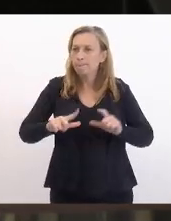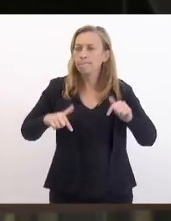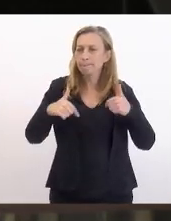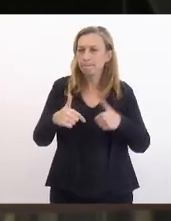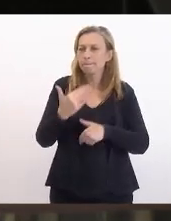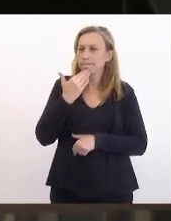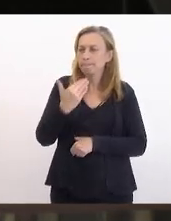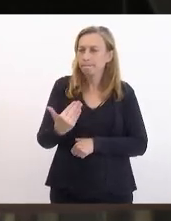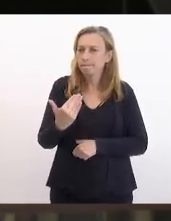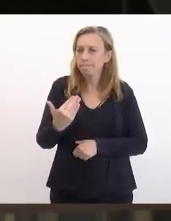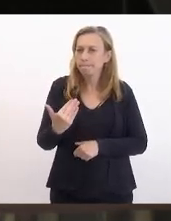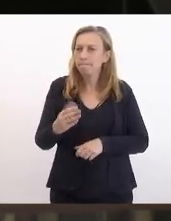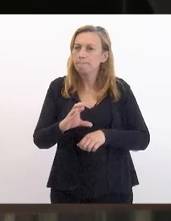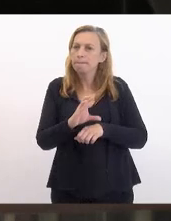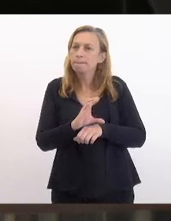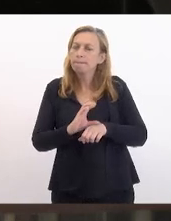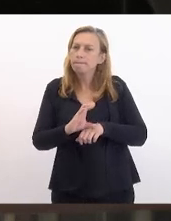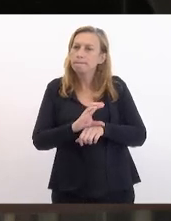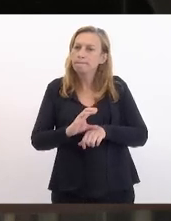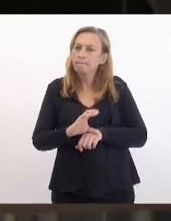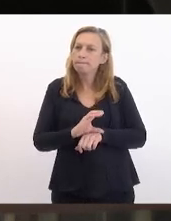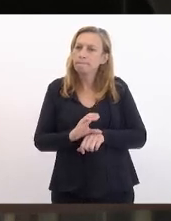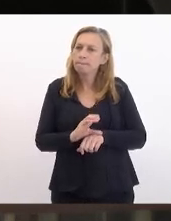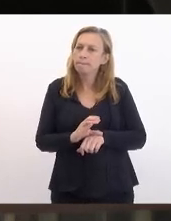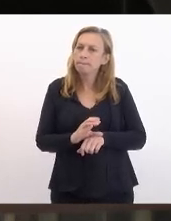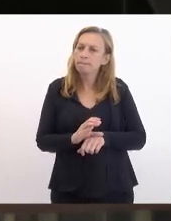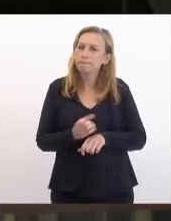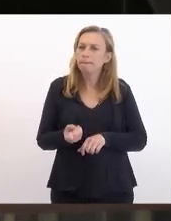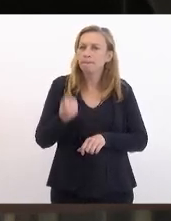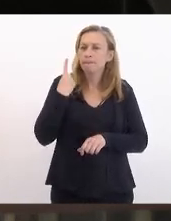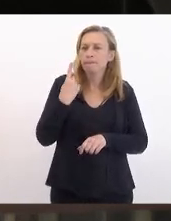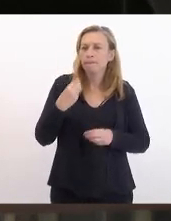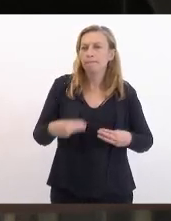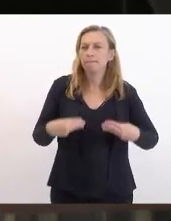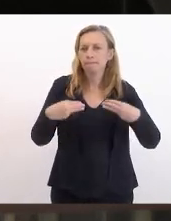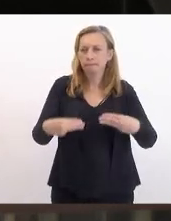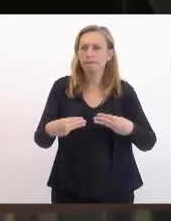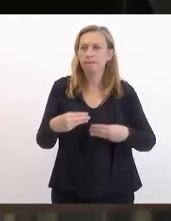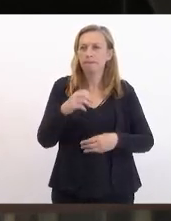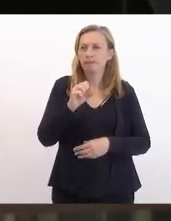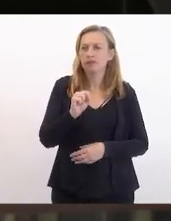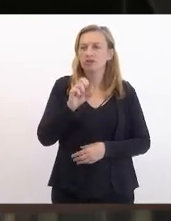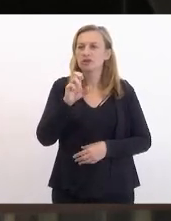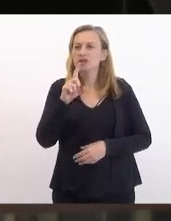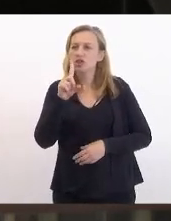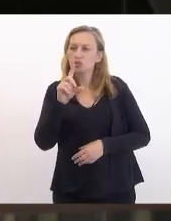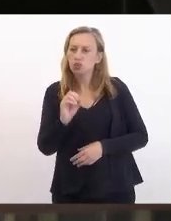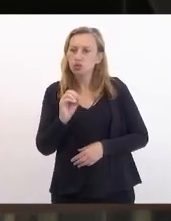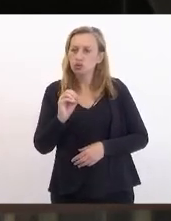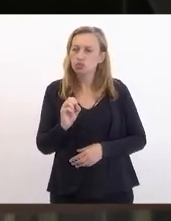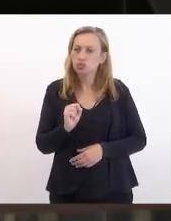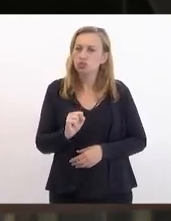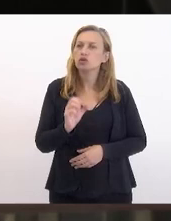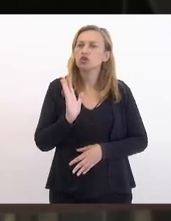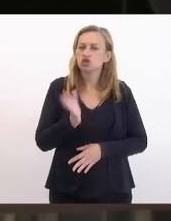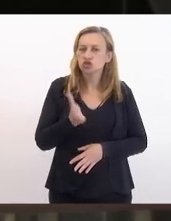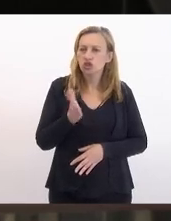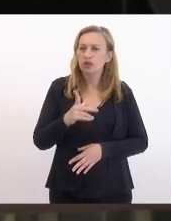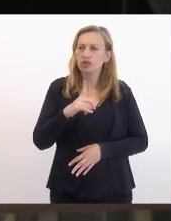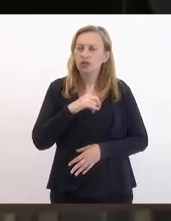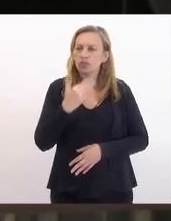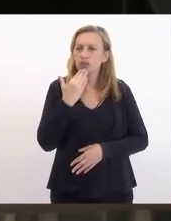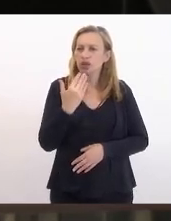pedido de ação de inconstitucionalidade e o ex-ministro Celso de Mello já tem um